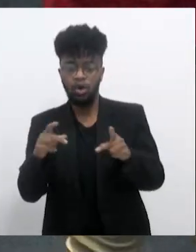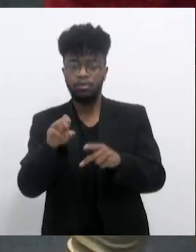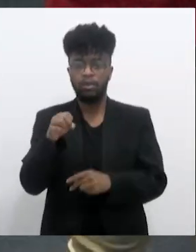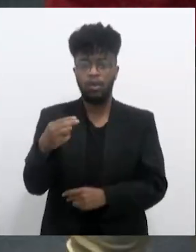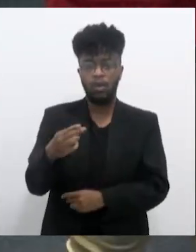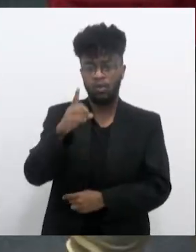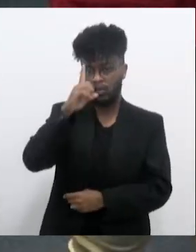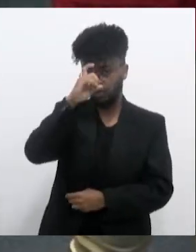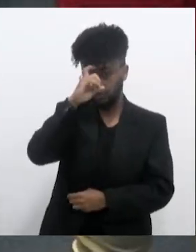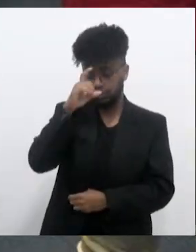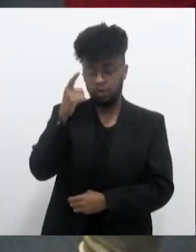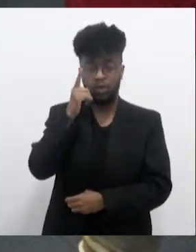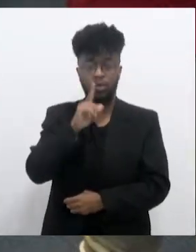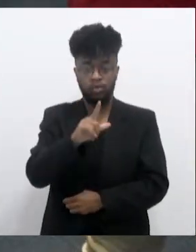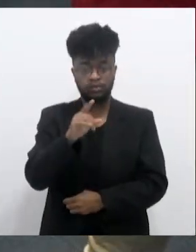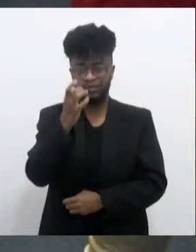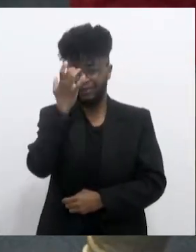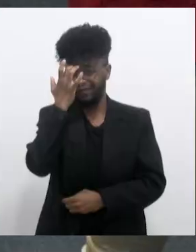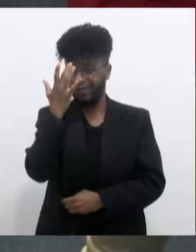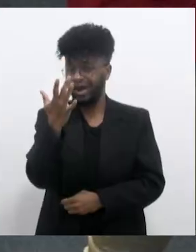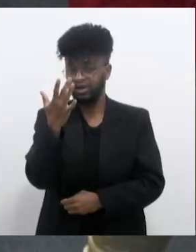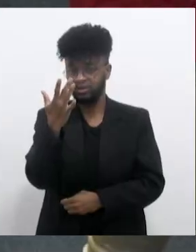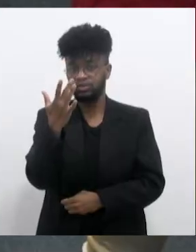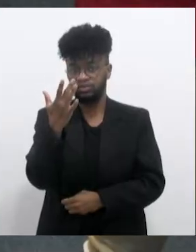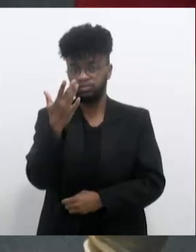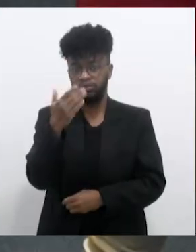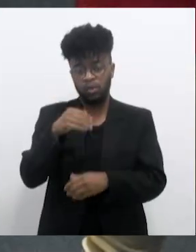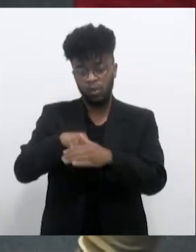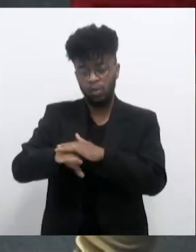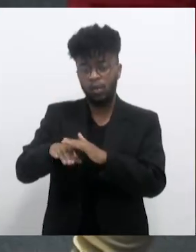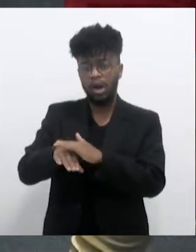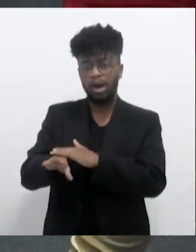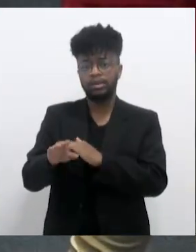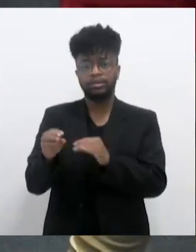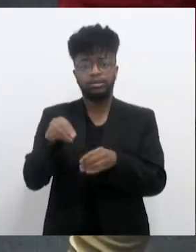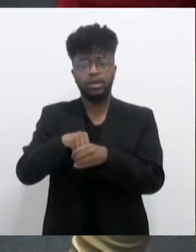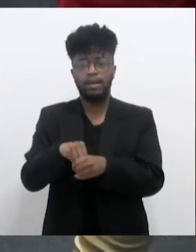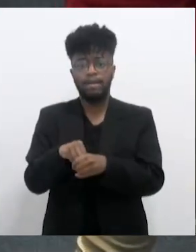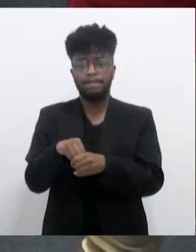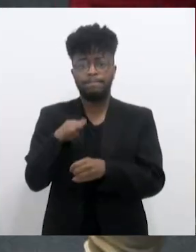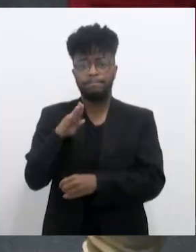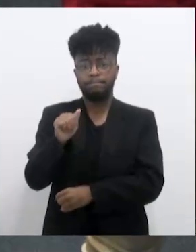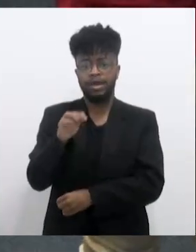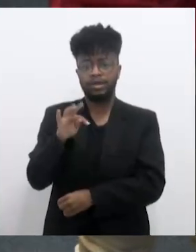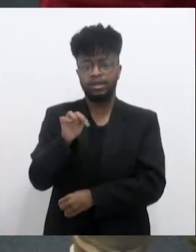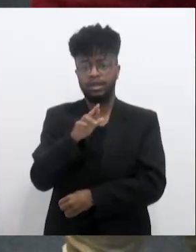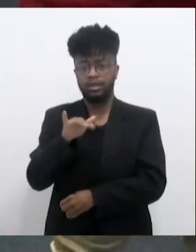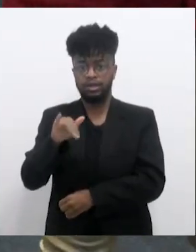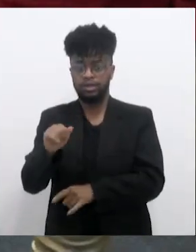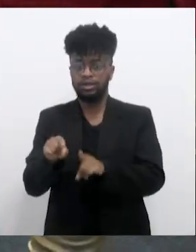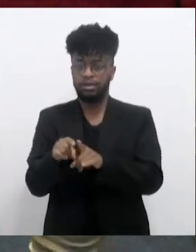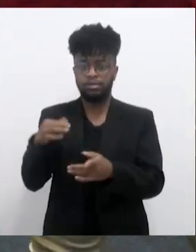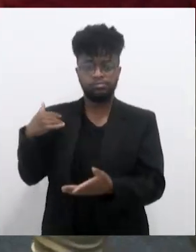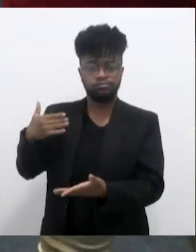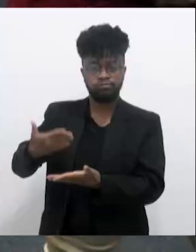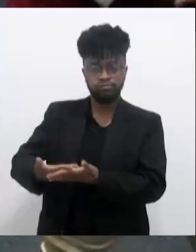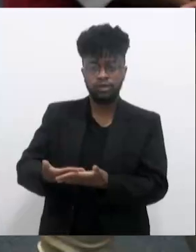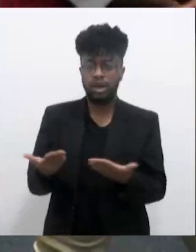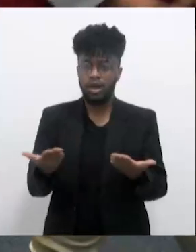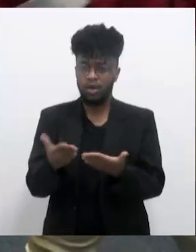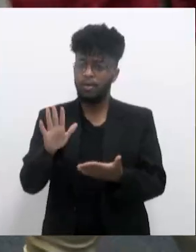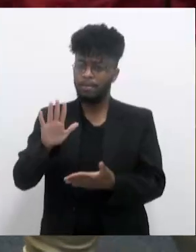hospital fazerem fácil, tendo armazenado nas suas baterias, que, aliás, nesses últimos anos elas ficaram